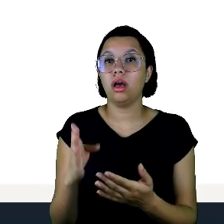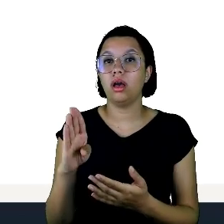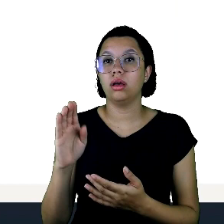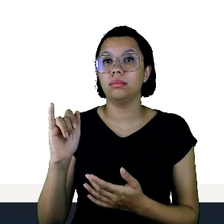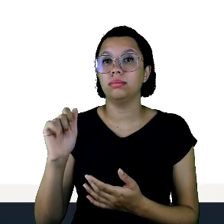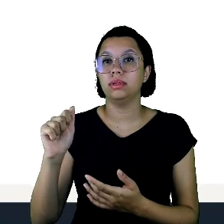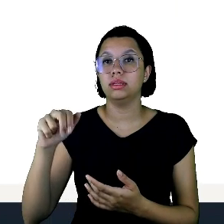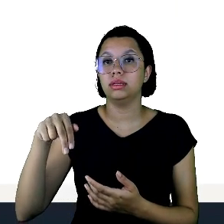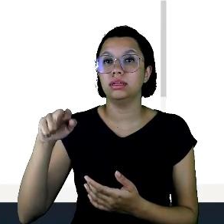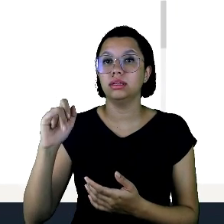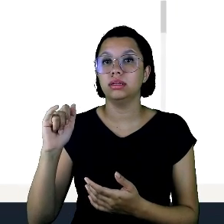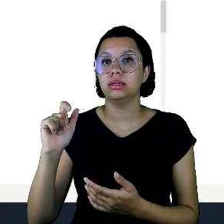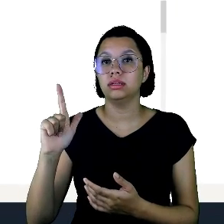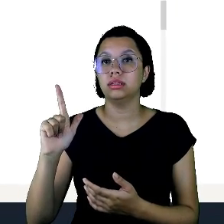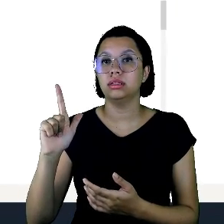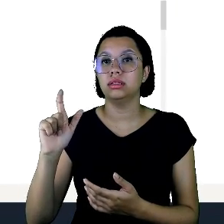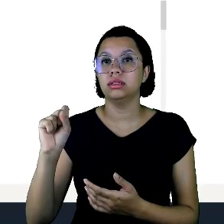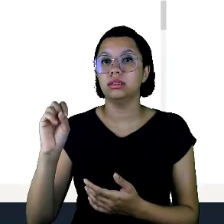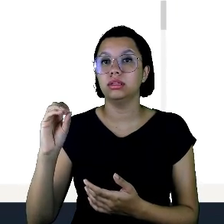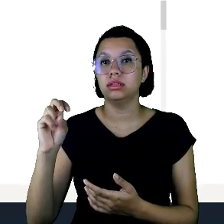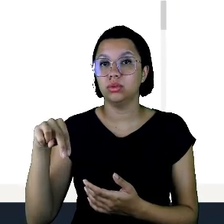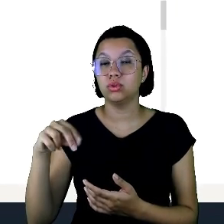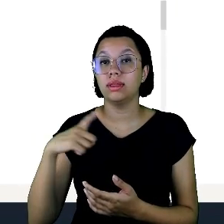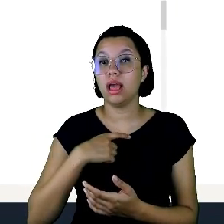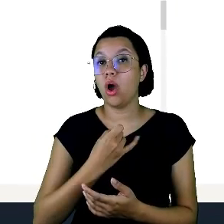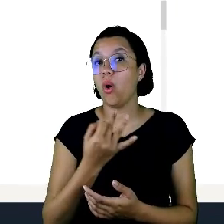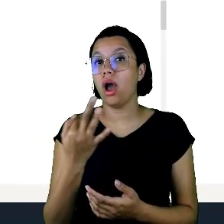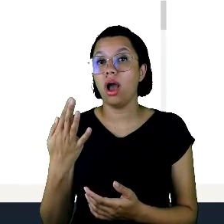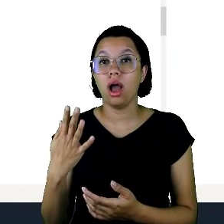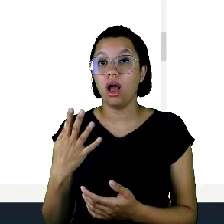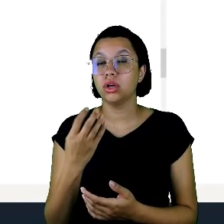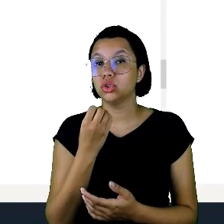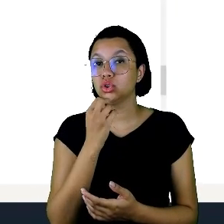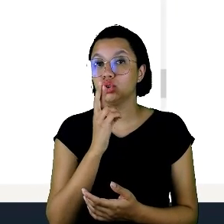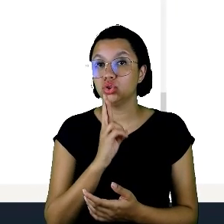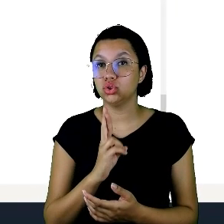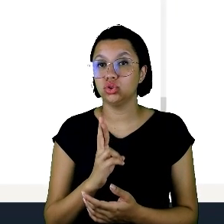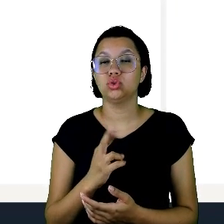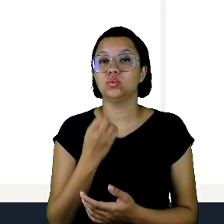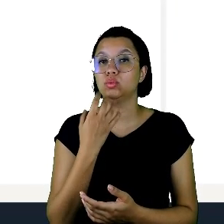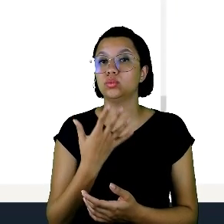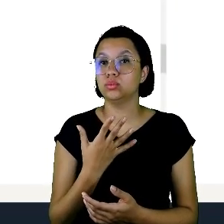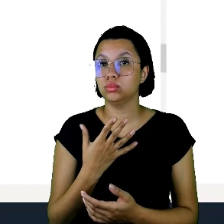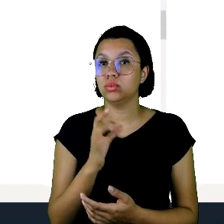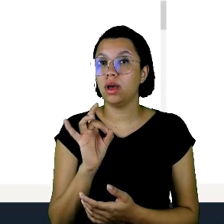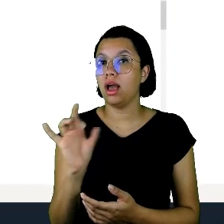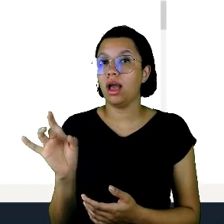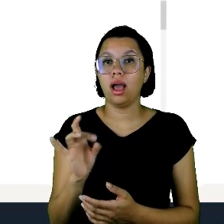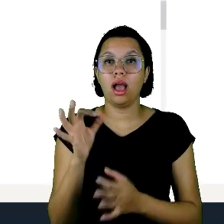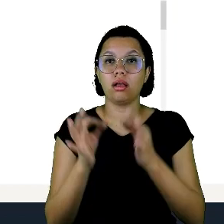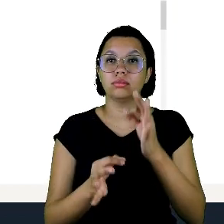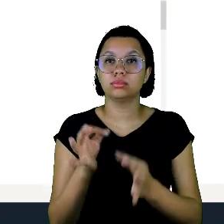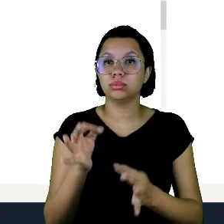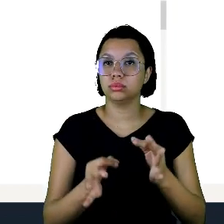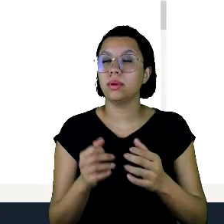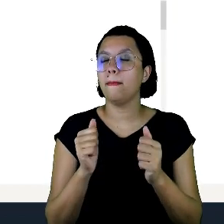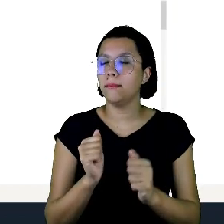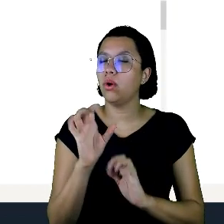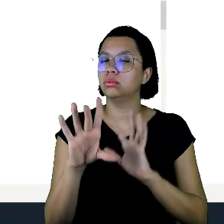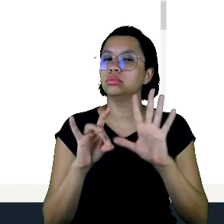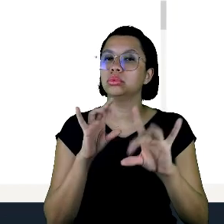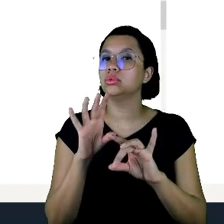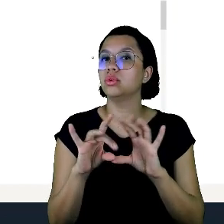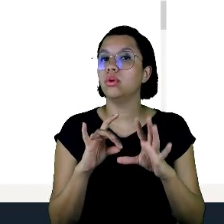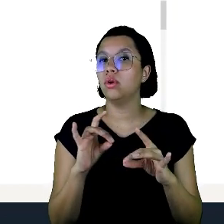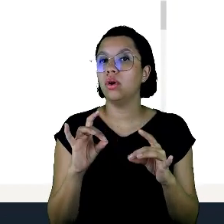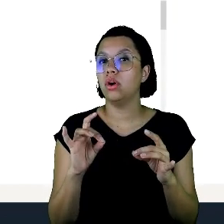com o Dr. Denilson, mas eu vou desmarcar. E aqui a gente tem o quantitativo de produtividade por magistrado. E aqui